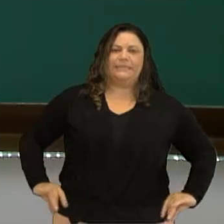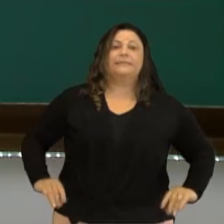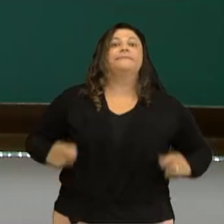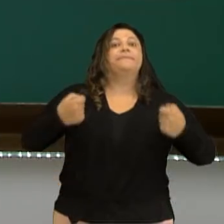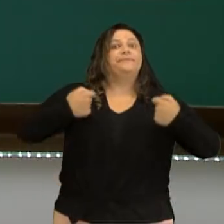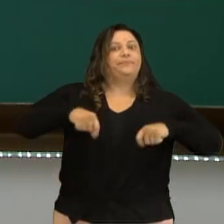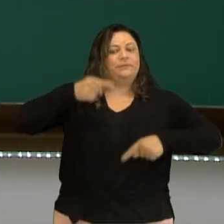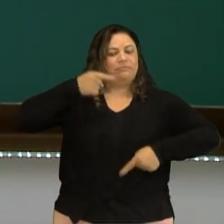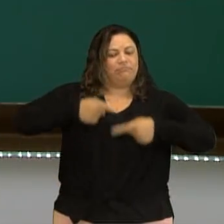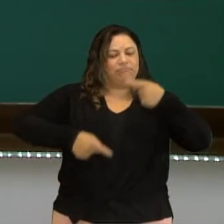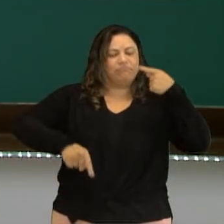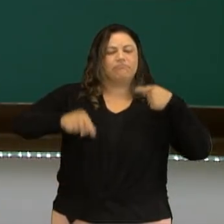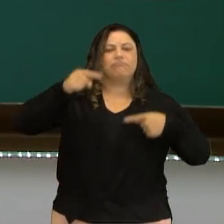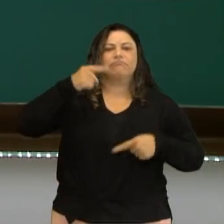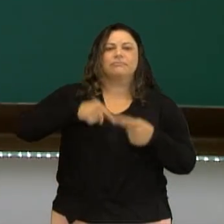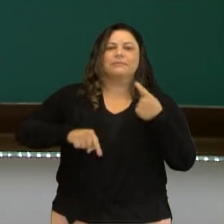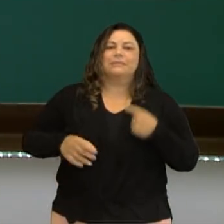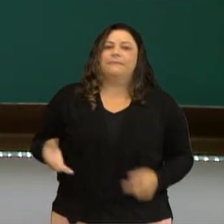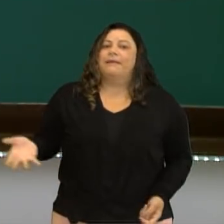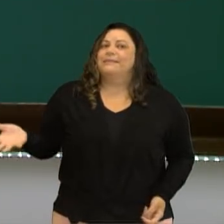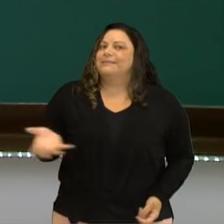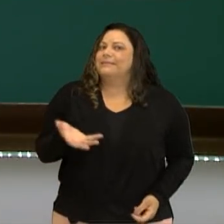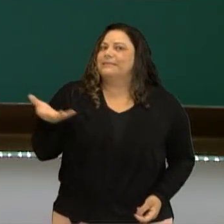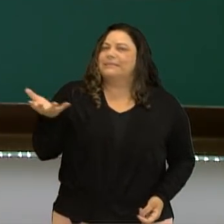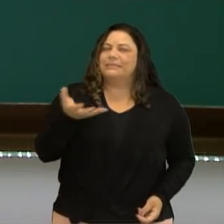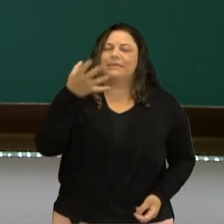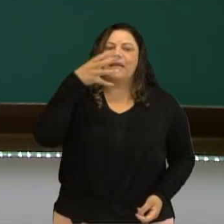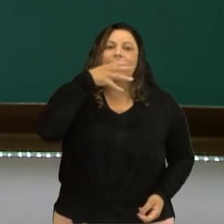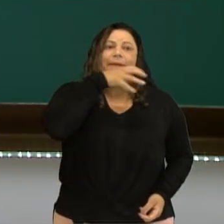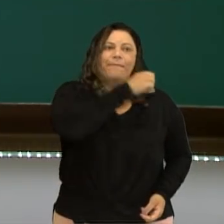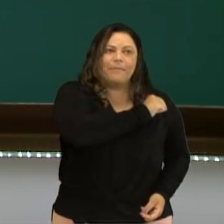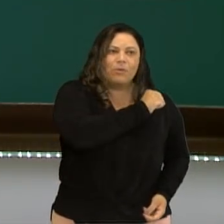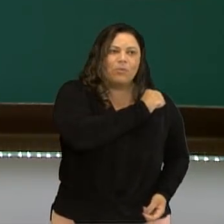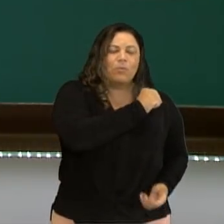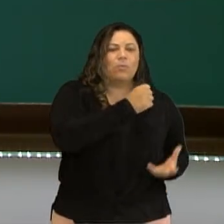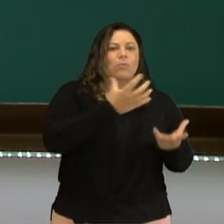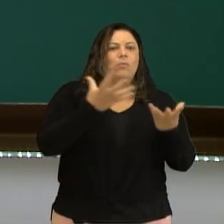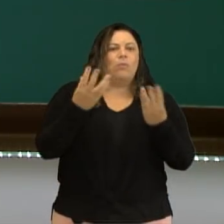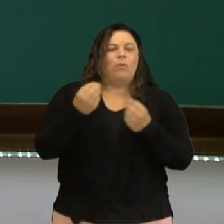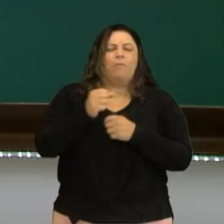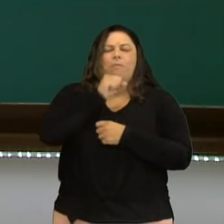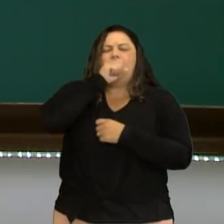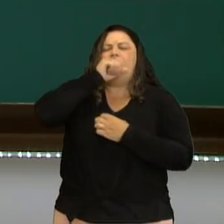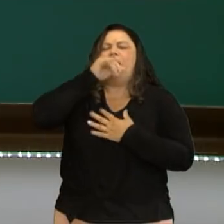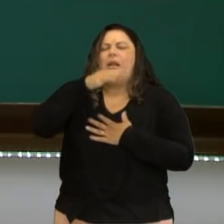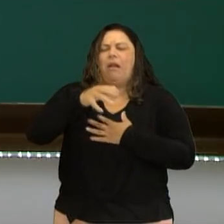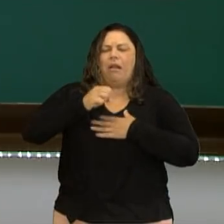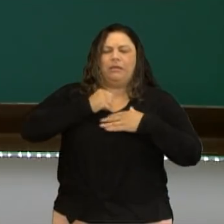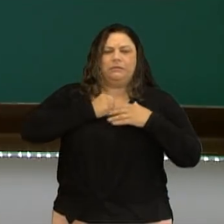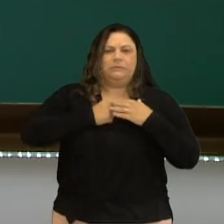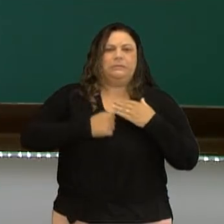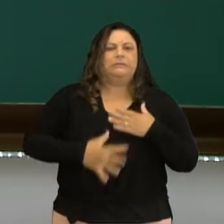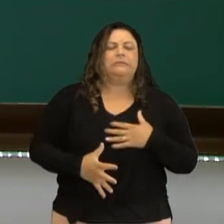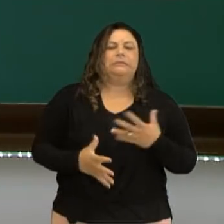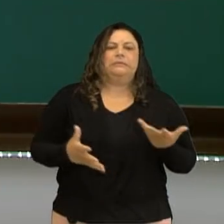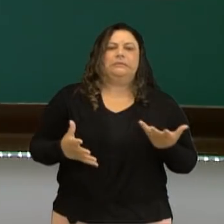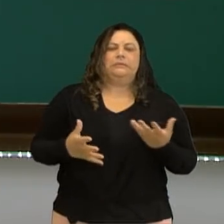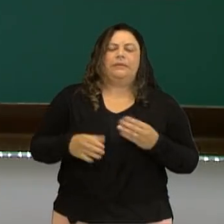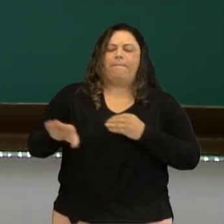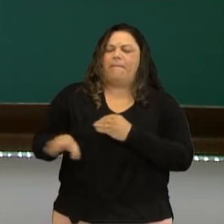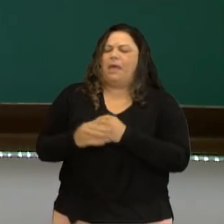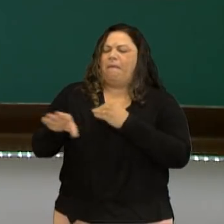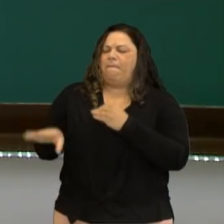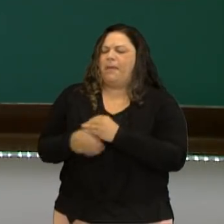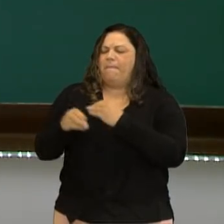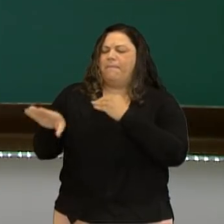líquidos. Só que a velocidade que ela perde esses líquidos, tanto pelo vômito quanto pela diarreia, ela não consegue suprir, então